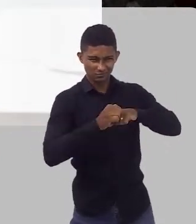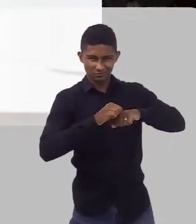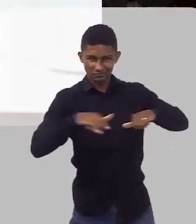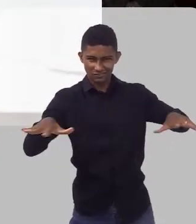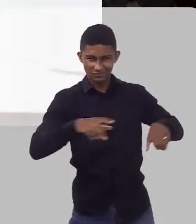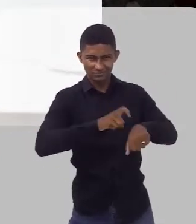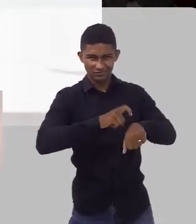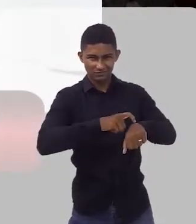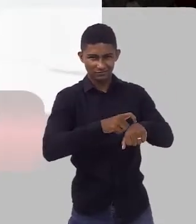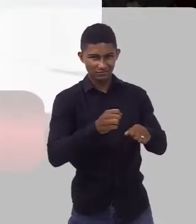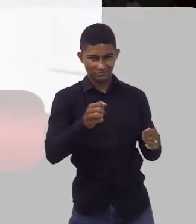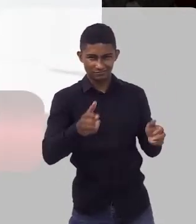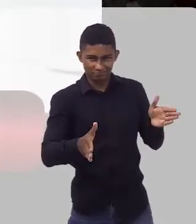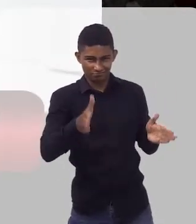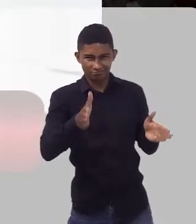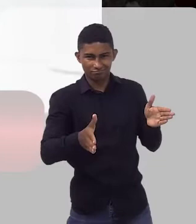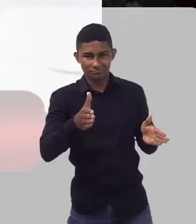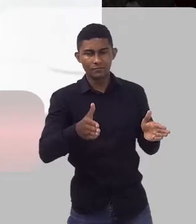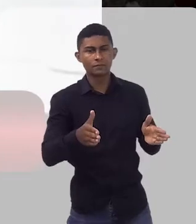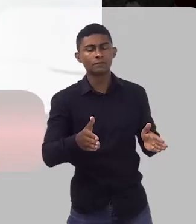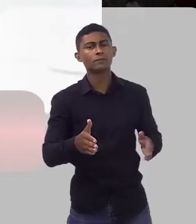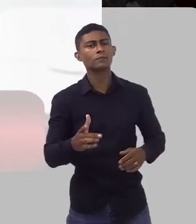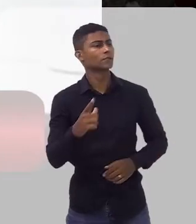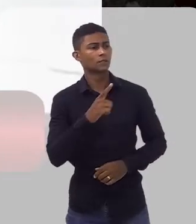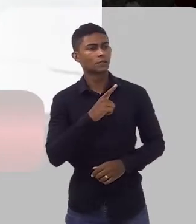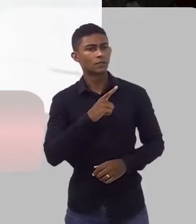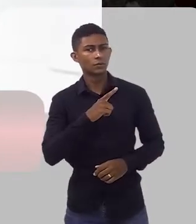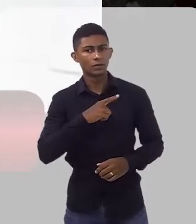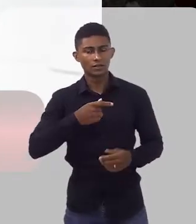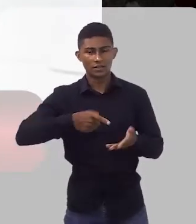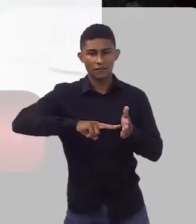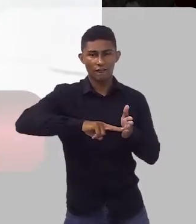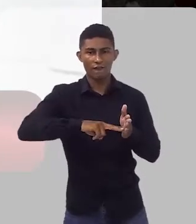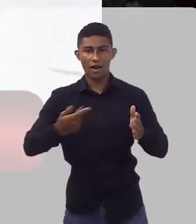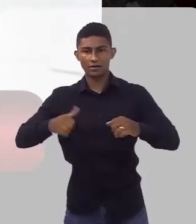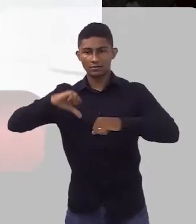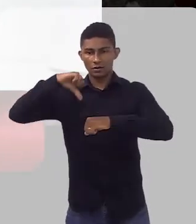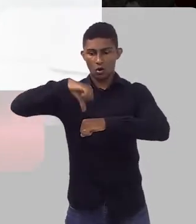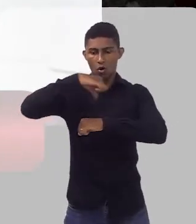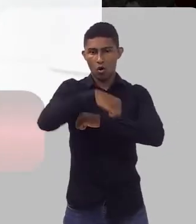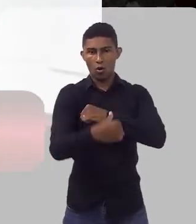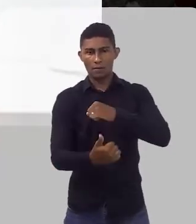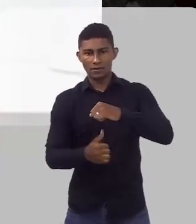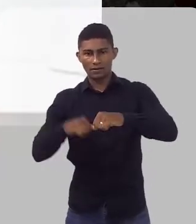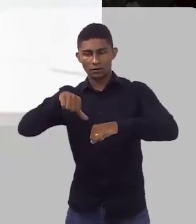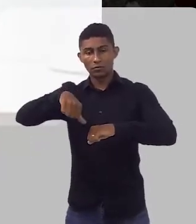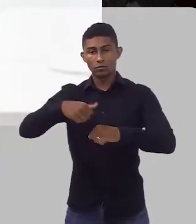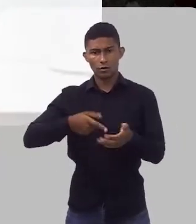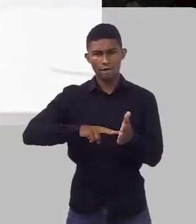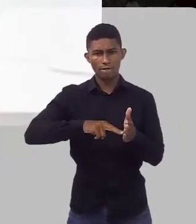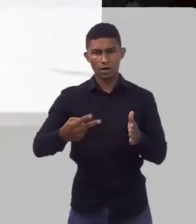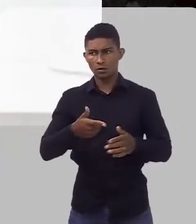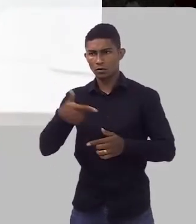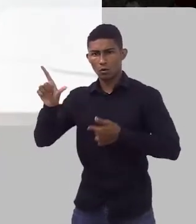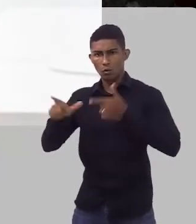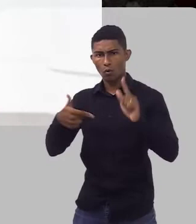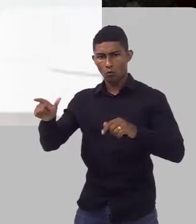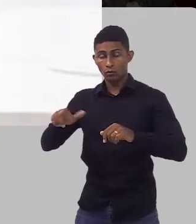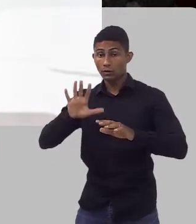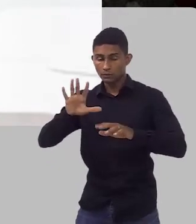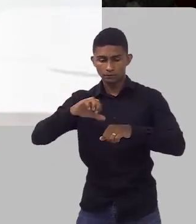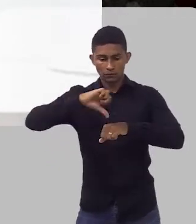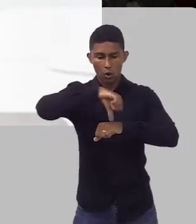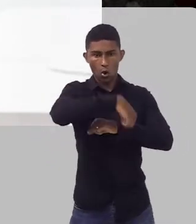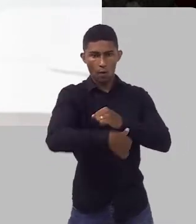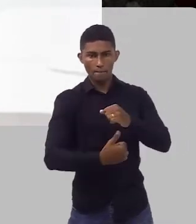nós estamos com uma grande circulação recente da Ômicron. A Ômicron, diferente das outras variantes, ela não faz